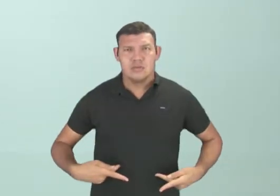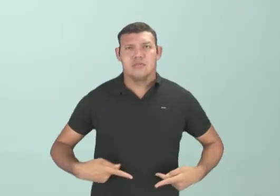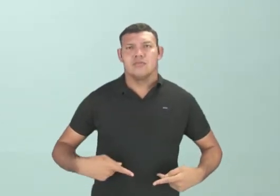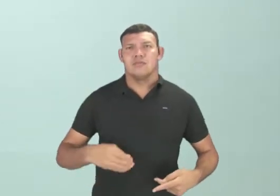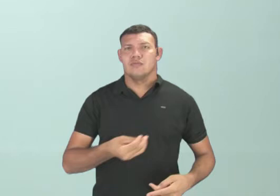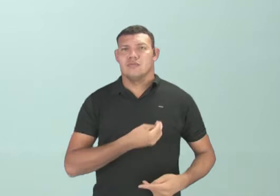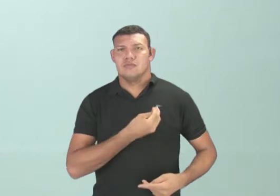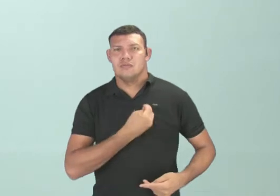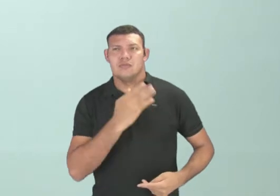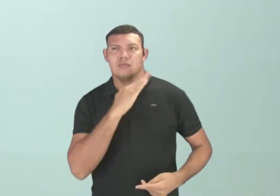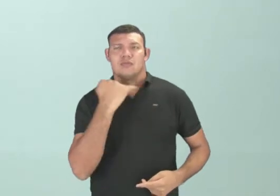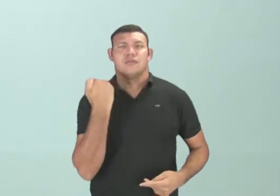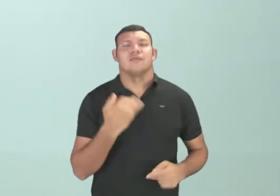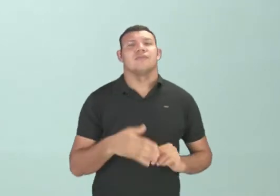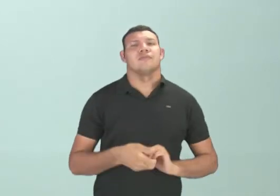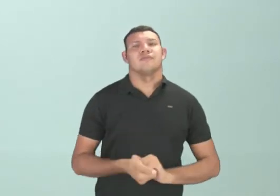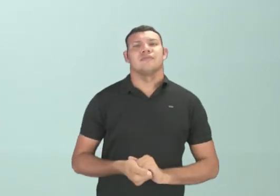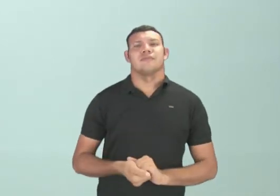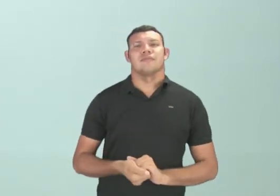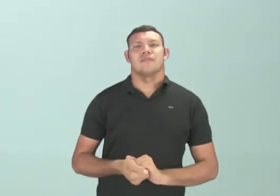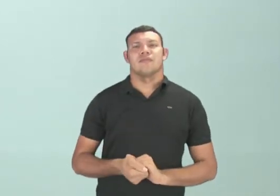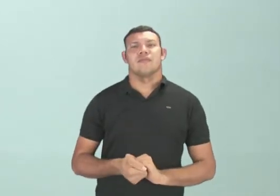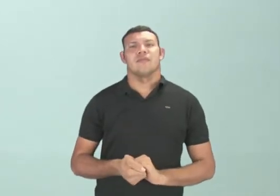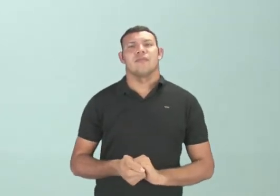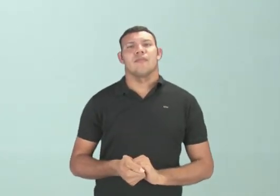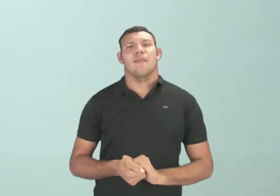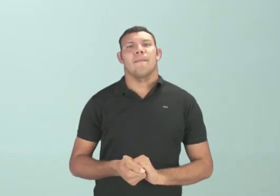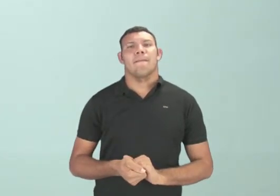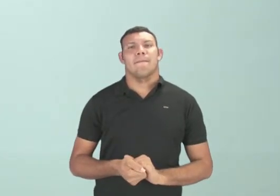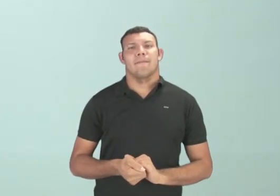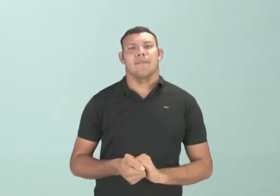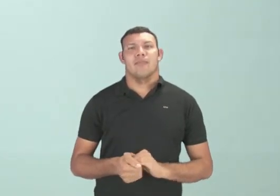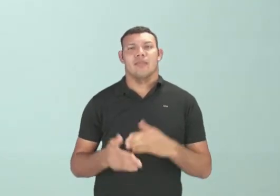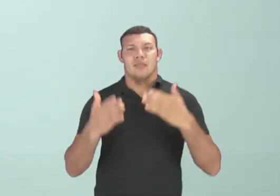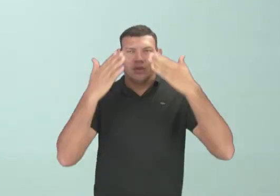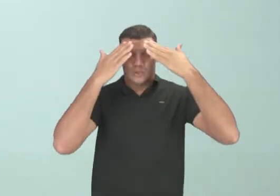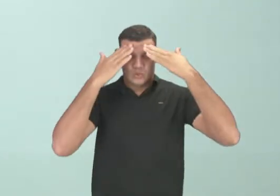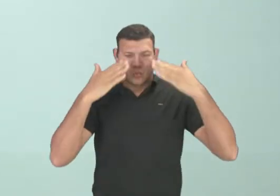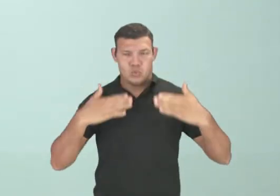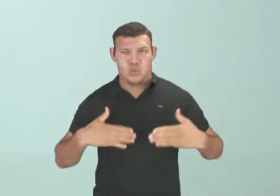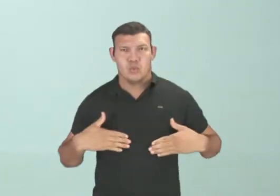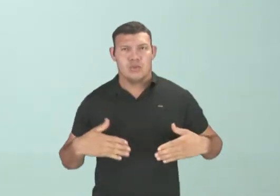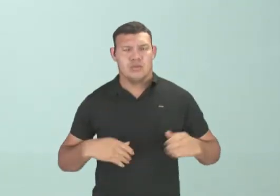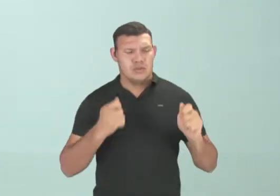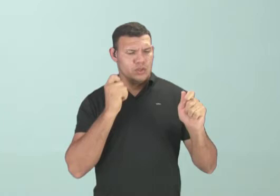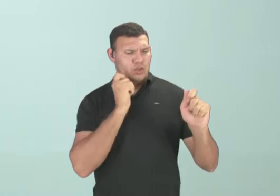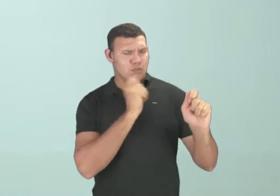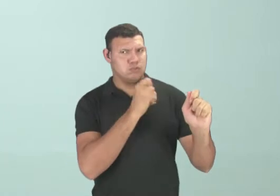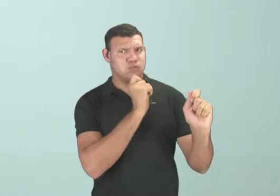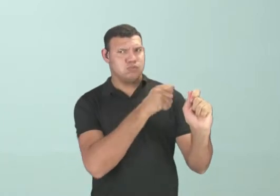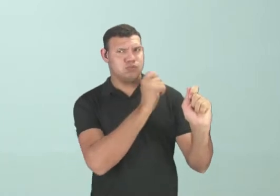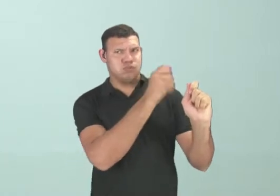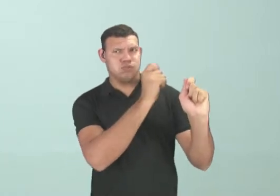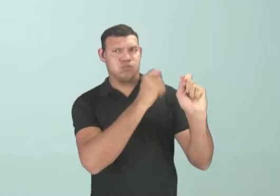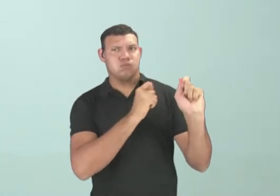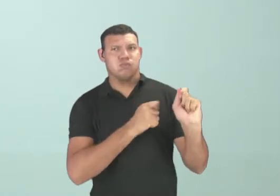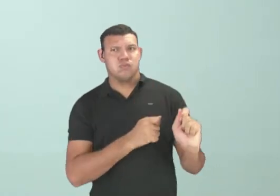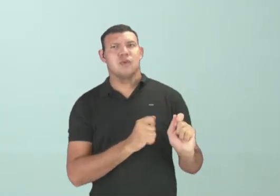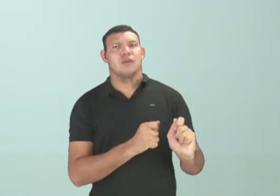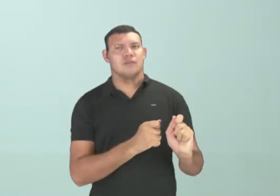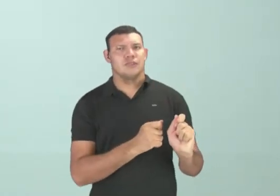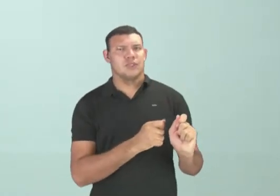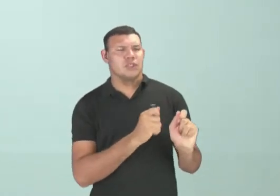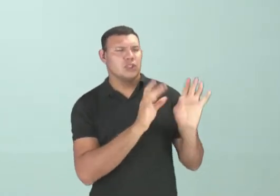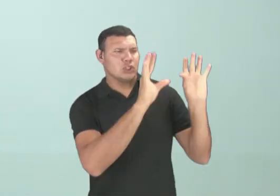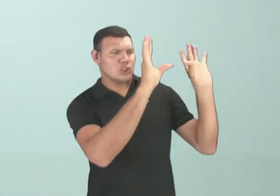vinha dizendo, que nós vamos valorizar a forma do ser humano. Nas esculturas, eles vão detalhar melhor a